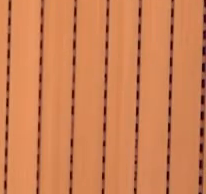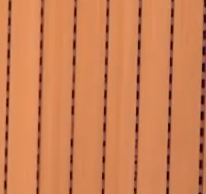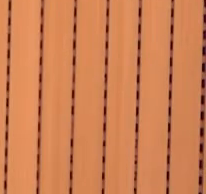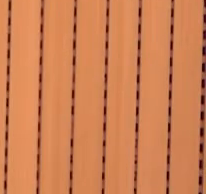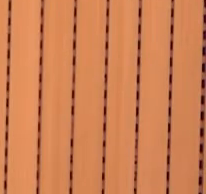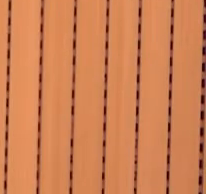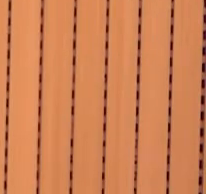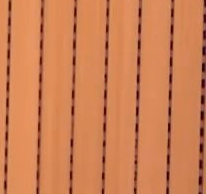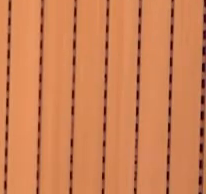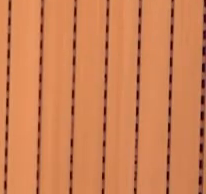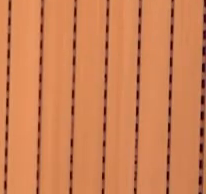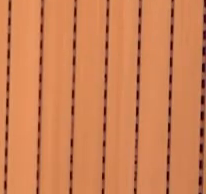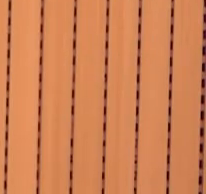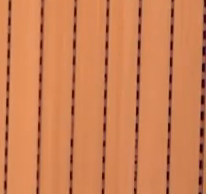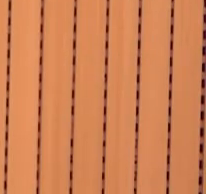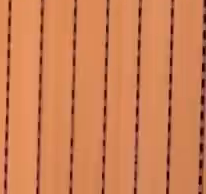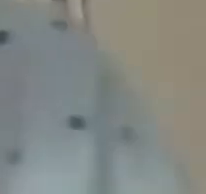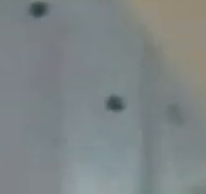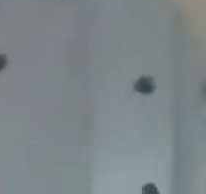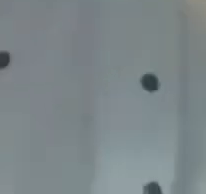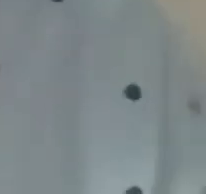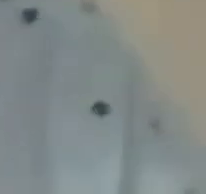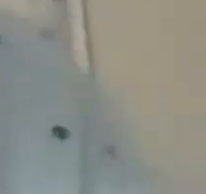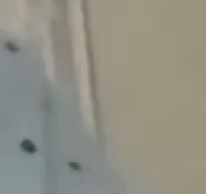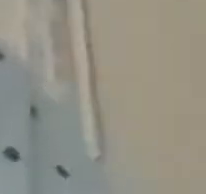com a palavra.